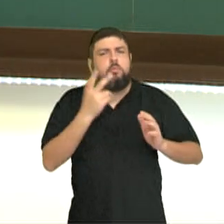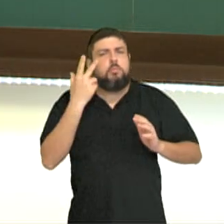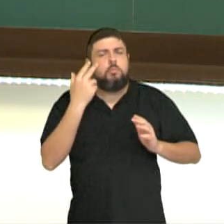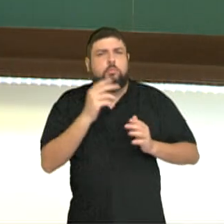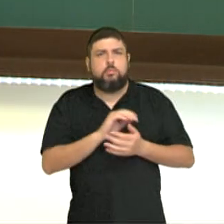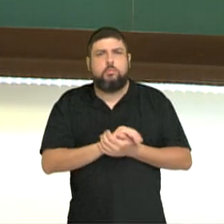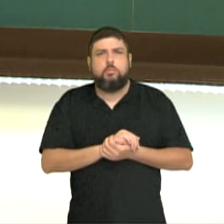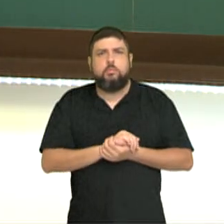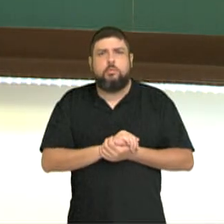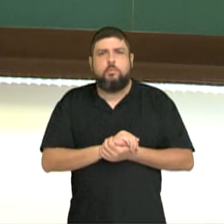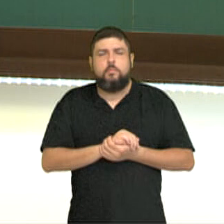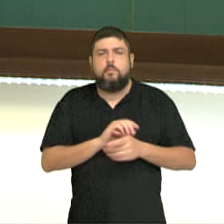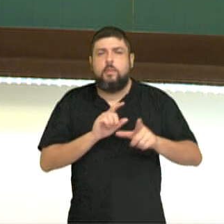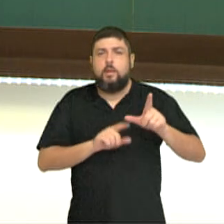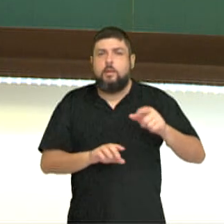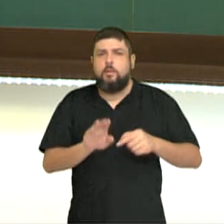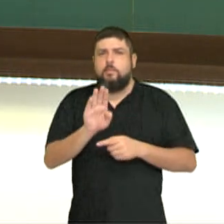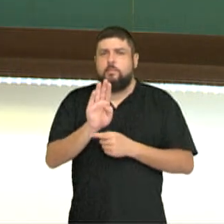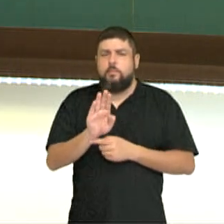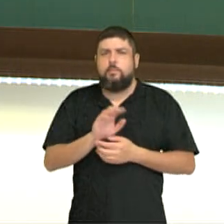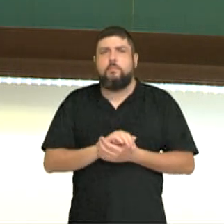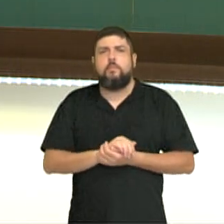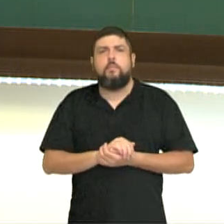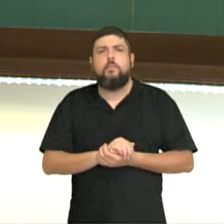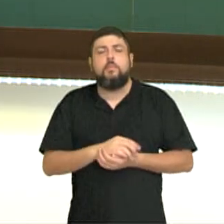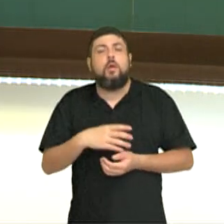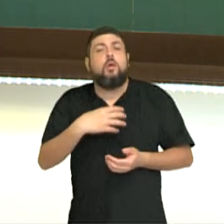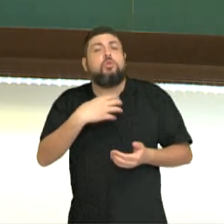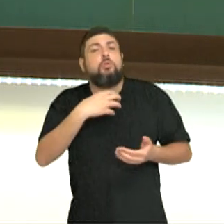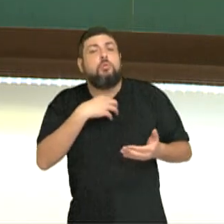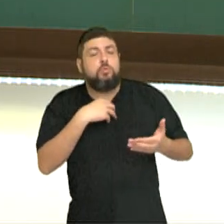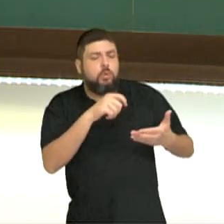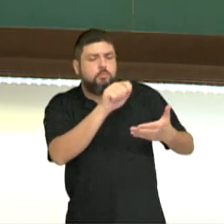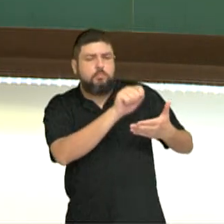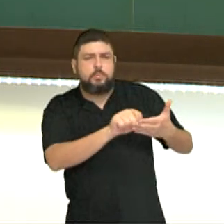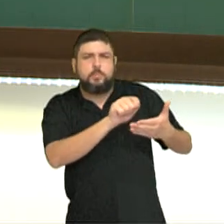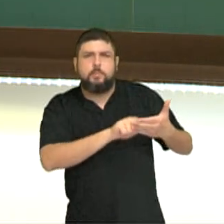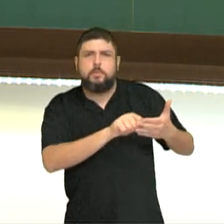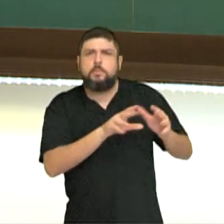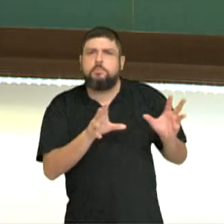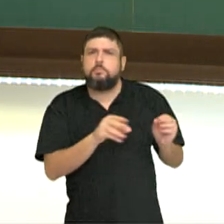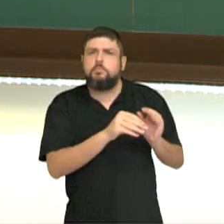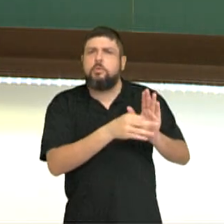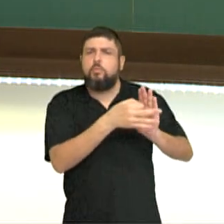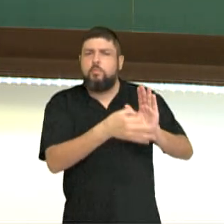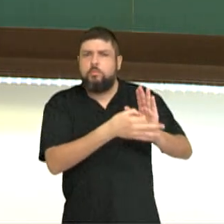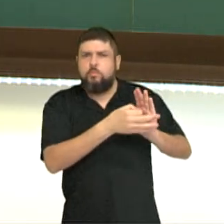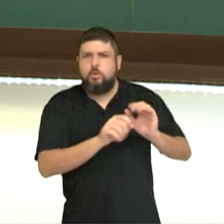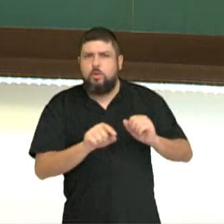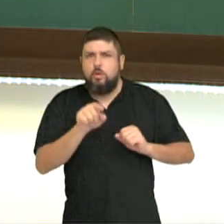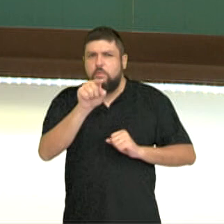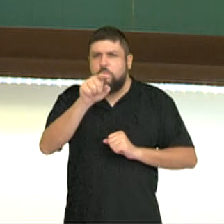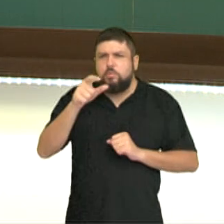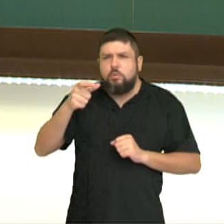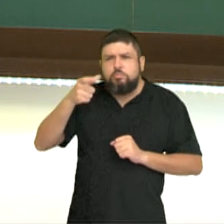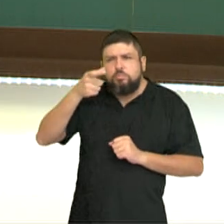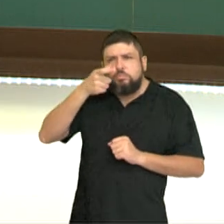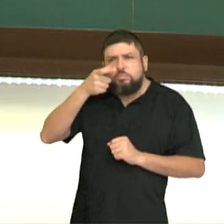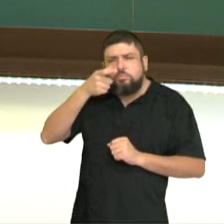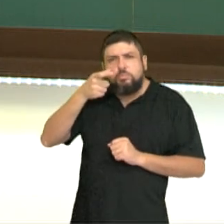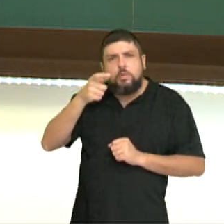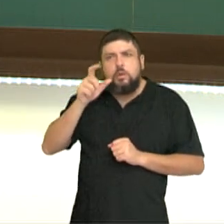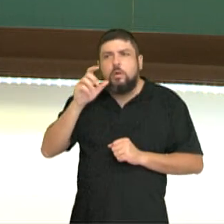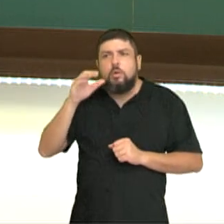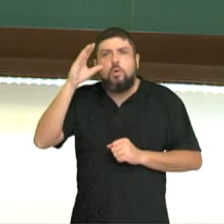na letra B, eu te pedi assim, pelo modo como a resenha foi escrita, se você teve curiosidade, ficou